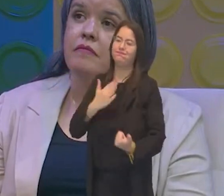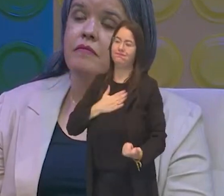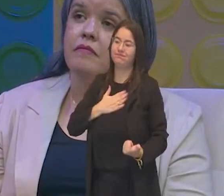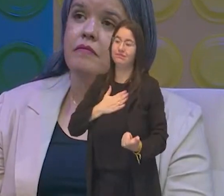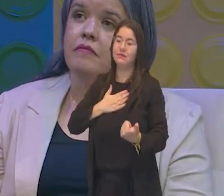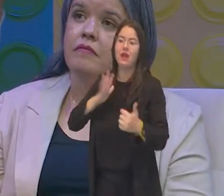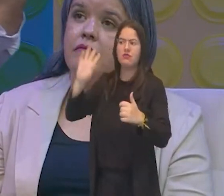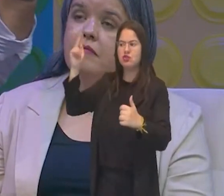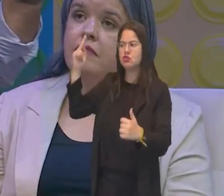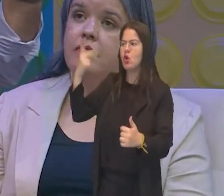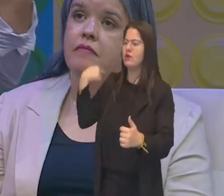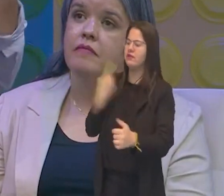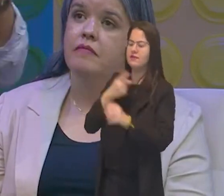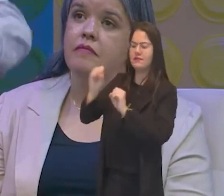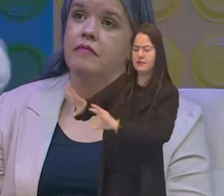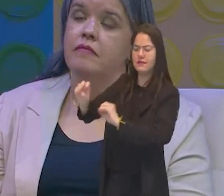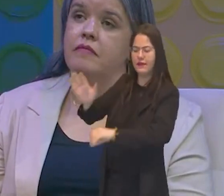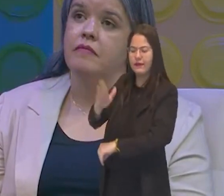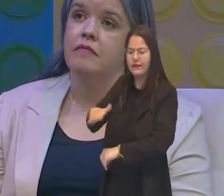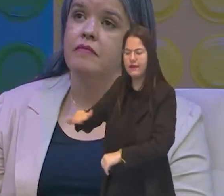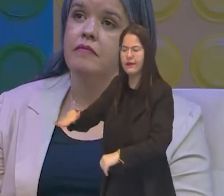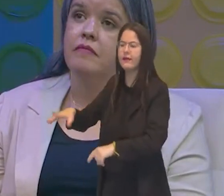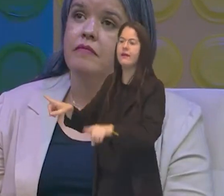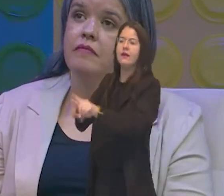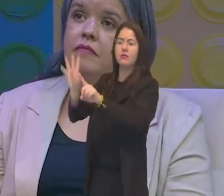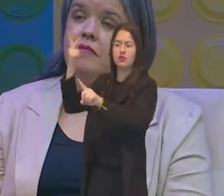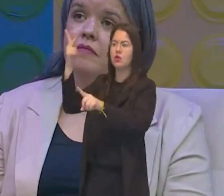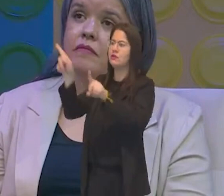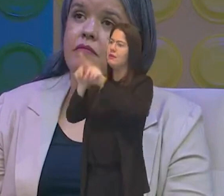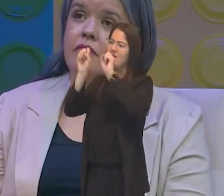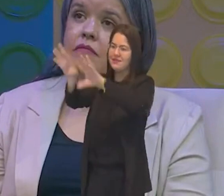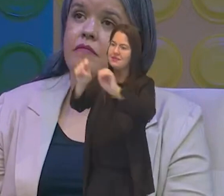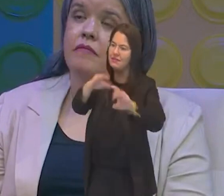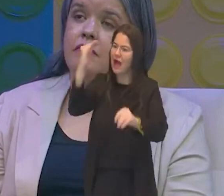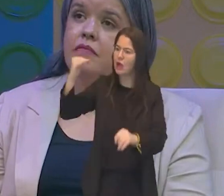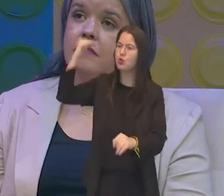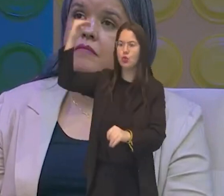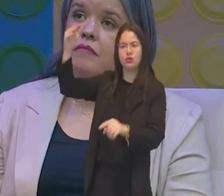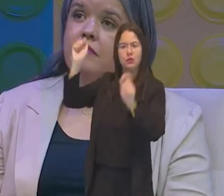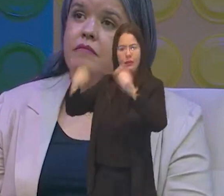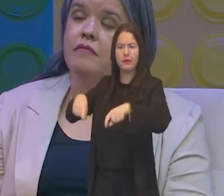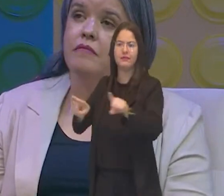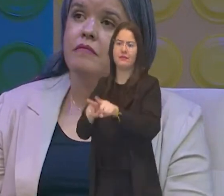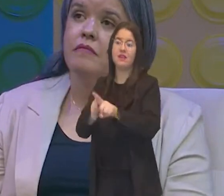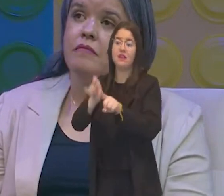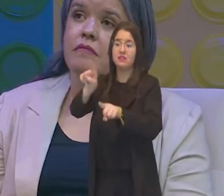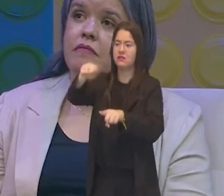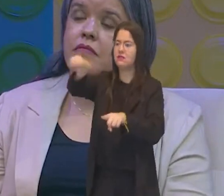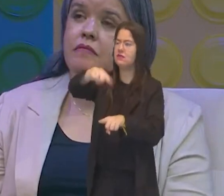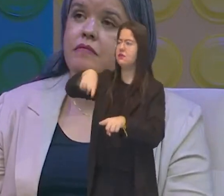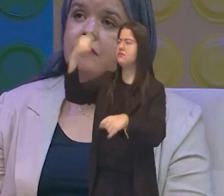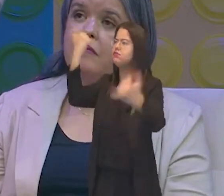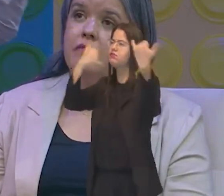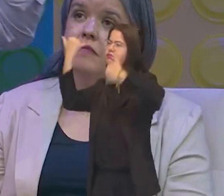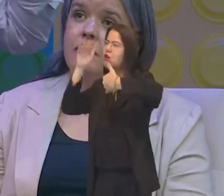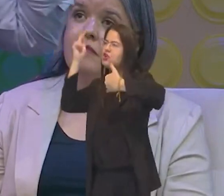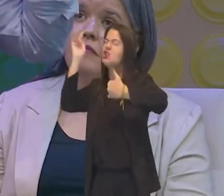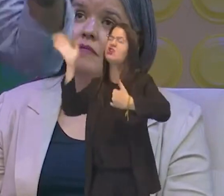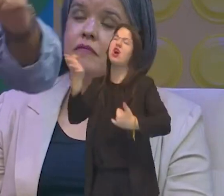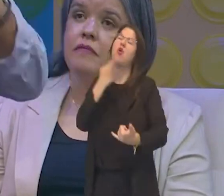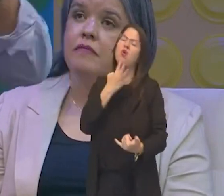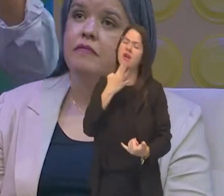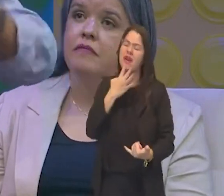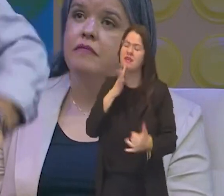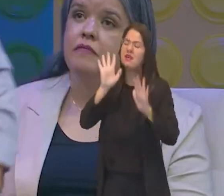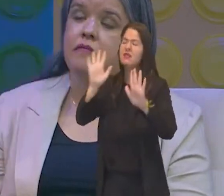história de criança, é uma história também de adulto. E se você tem escutado essa história há muito e muito tempo, e